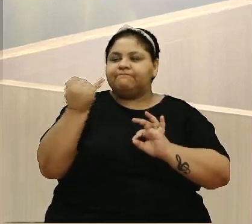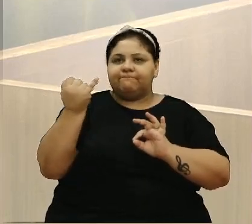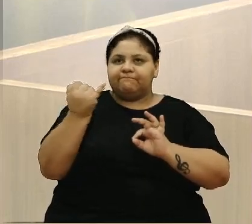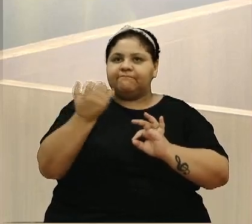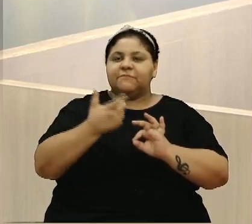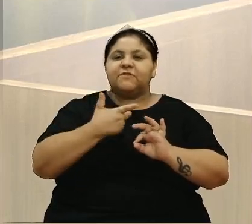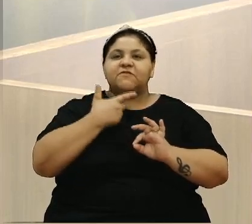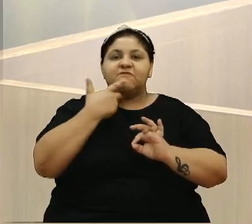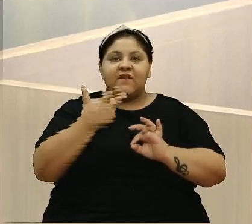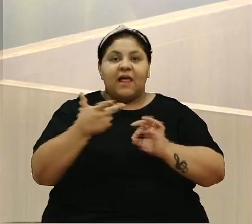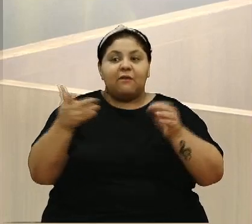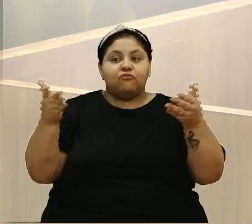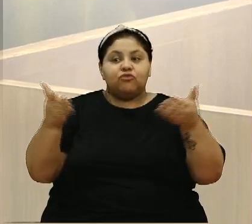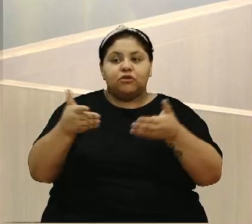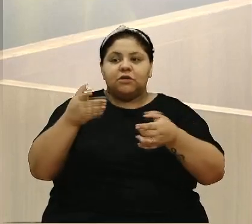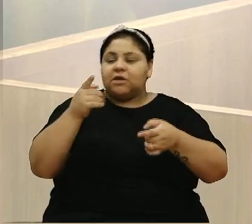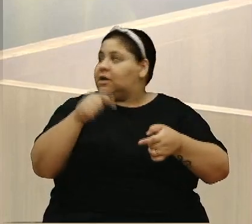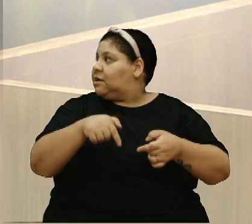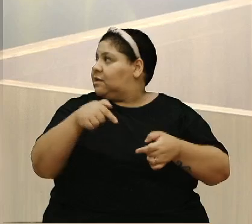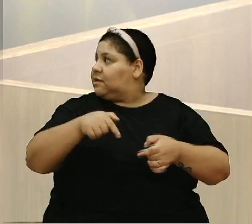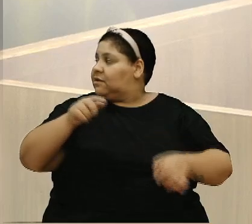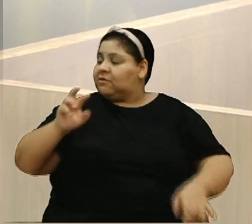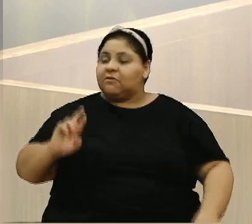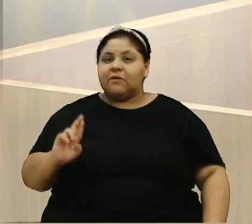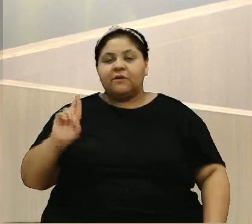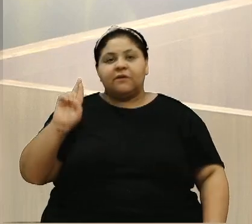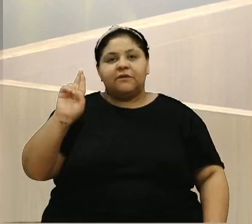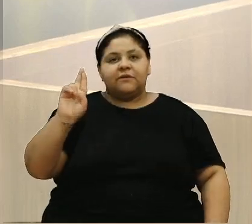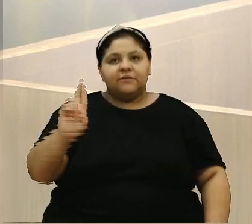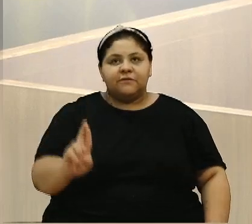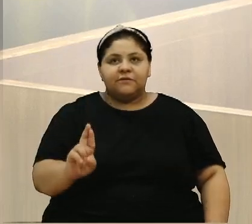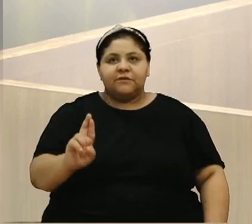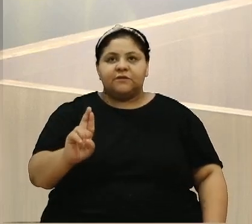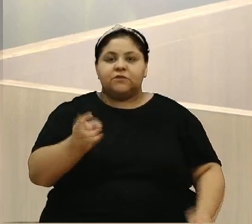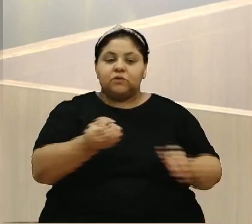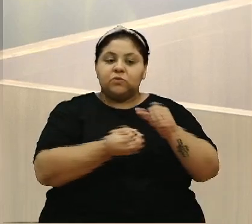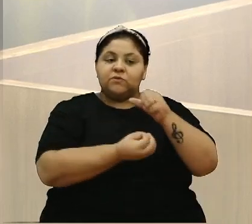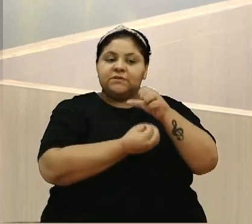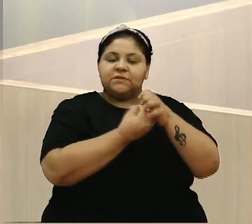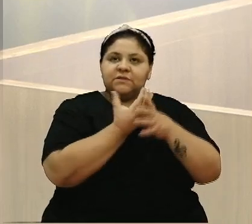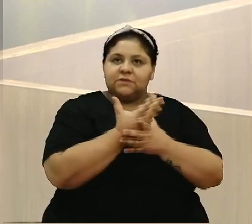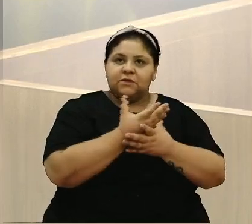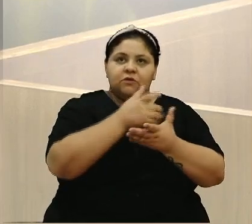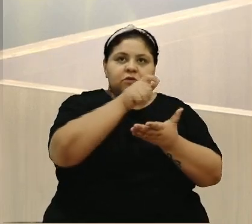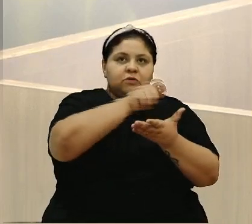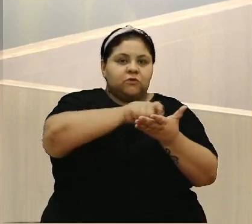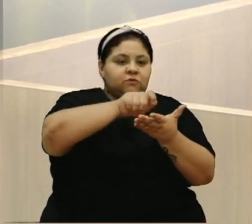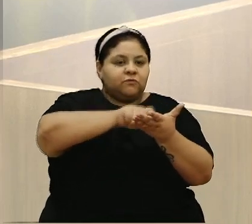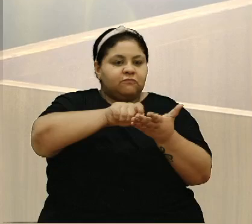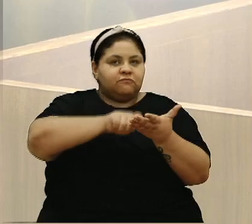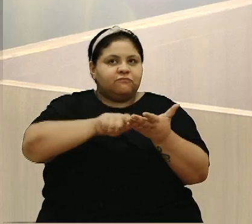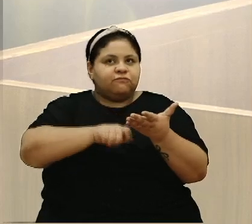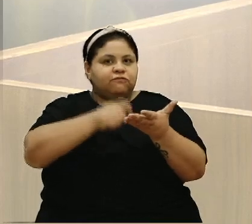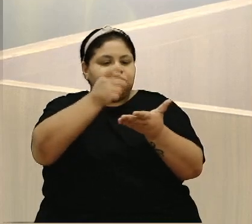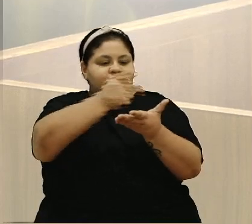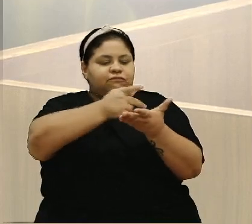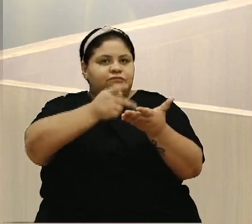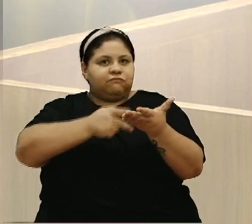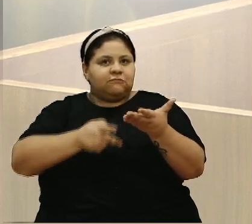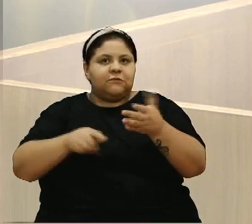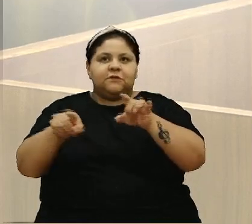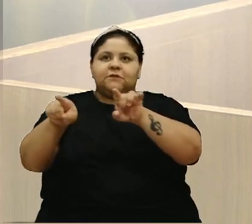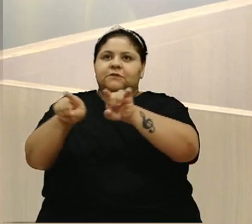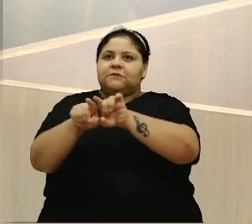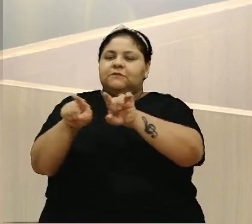para cá, porque eu aqui estou representando os autores, os escritores, os ilustradores e também